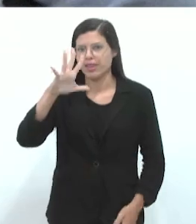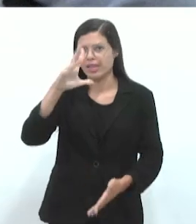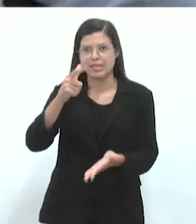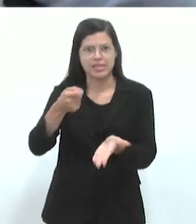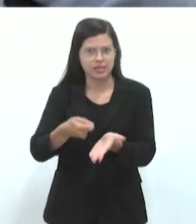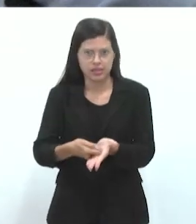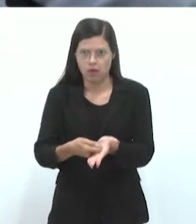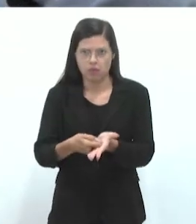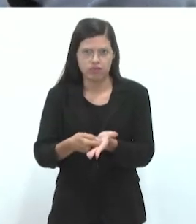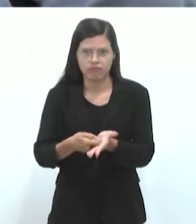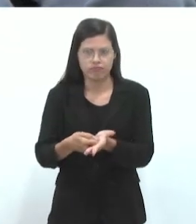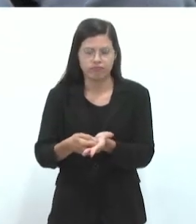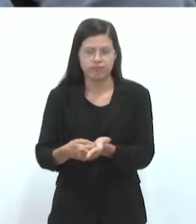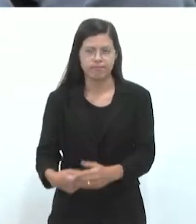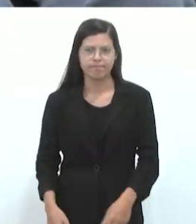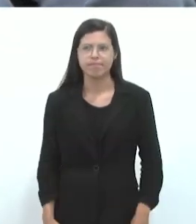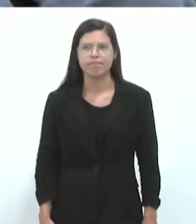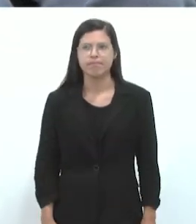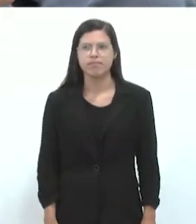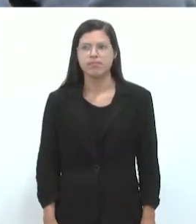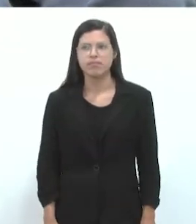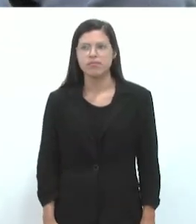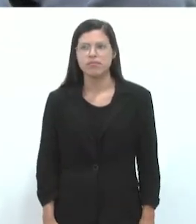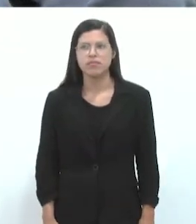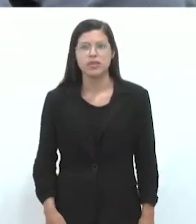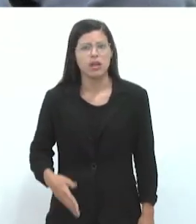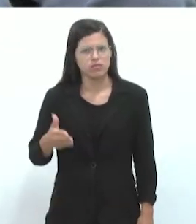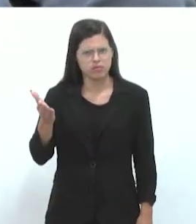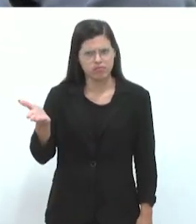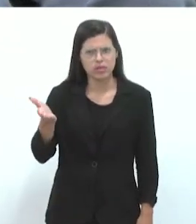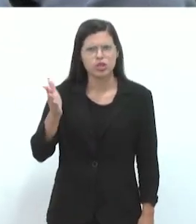não são uma última palavra. A senhora já foi procuradora,